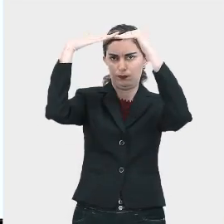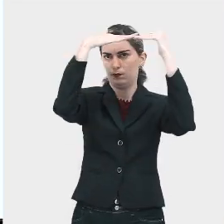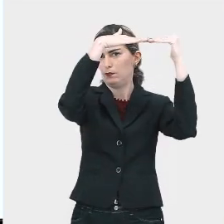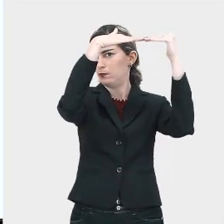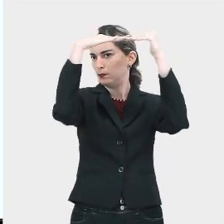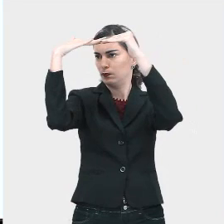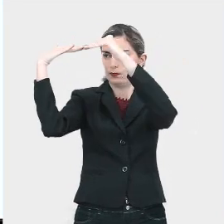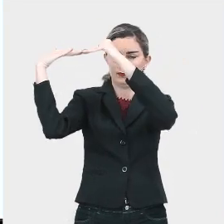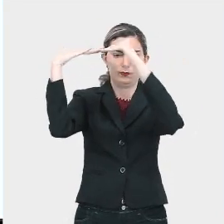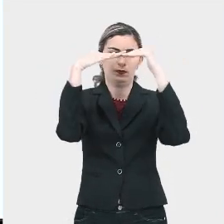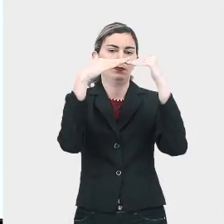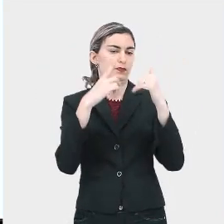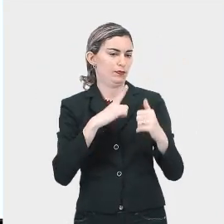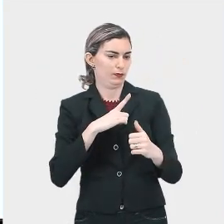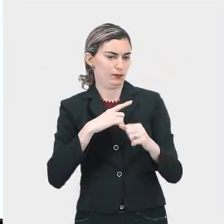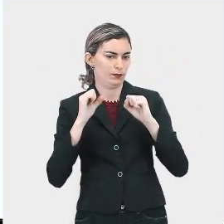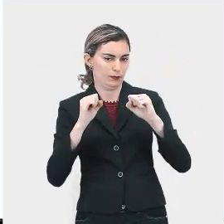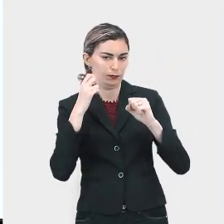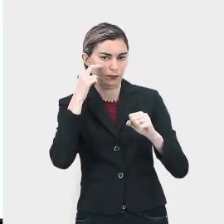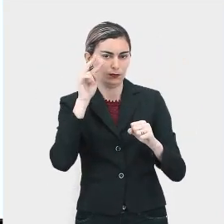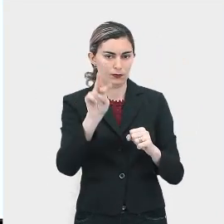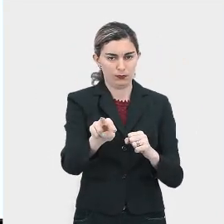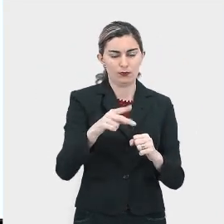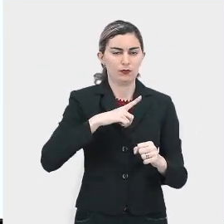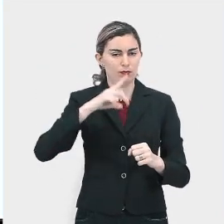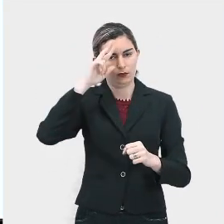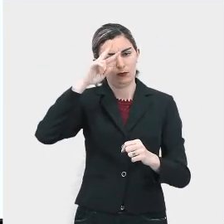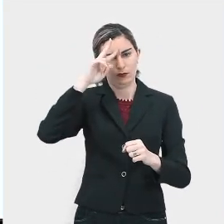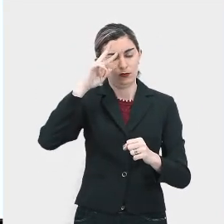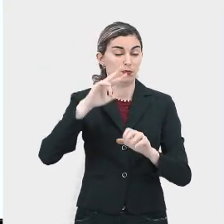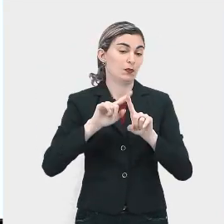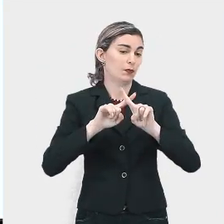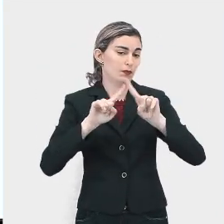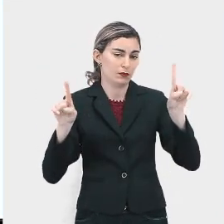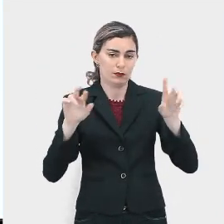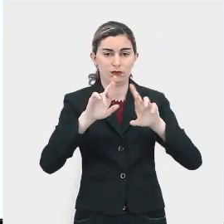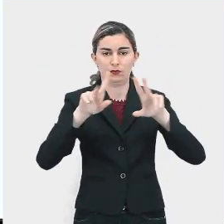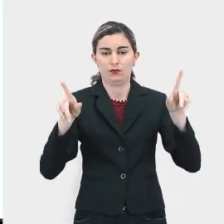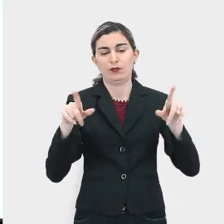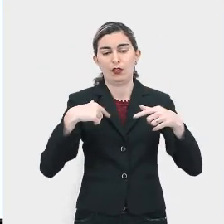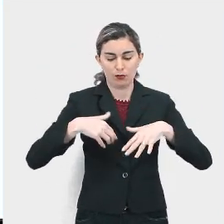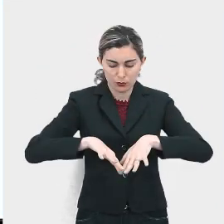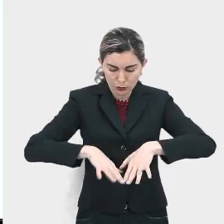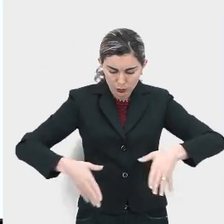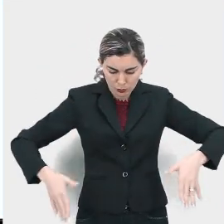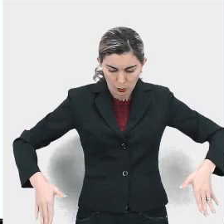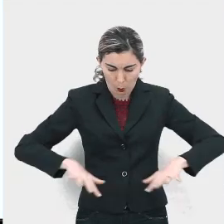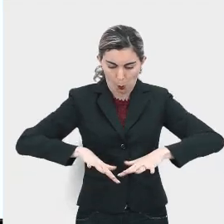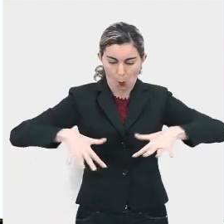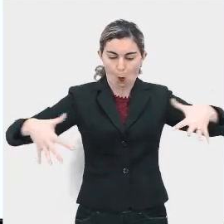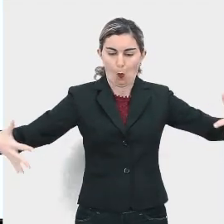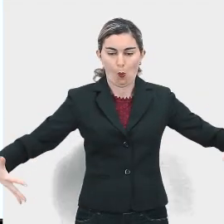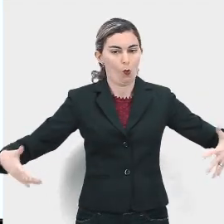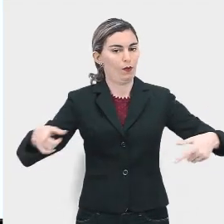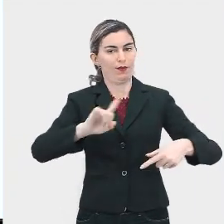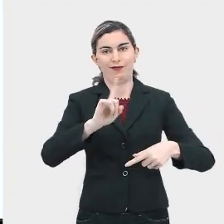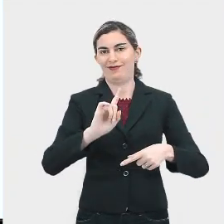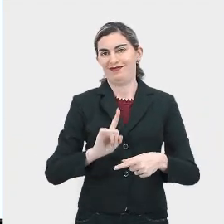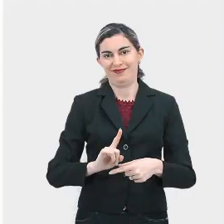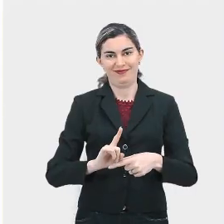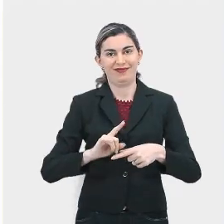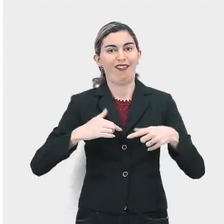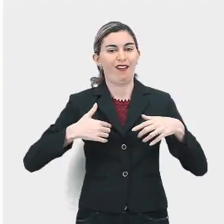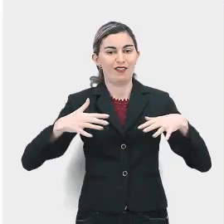movimentos do balé, você pode ver que a indumentária lembra, mas é diferente. A saia ela já não é tão armada como o tutu